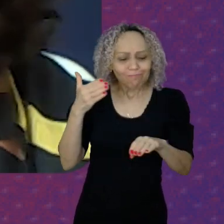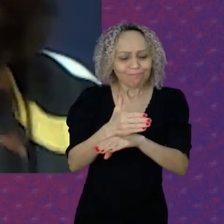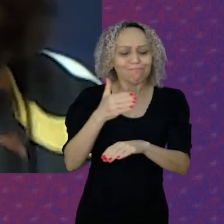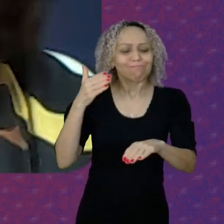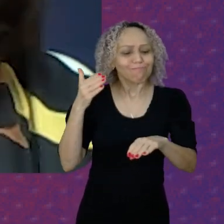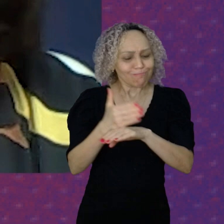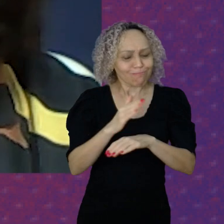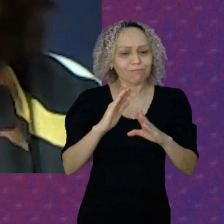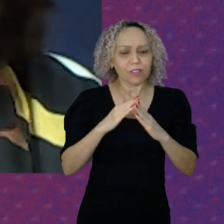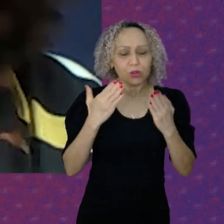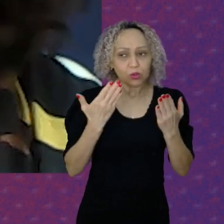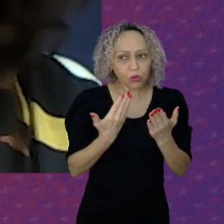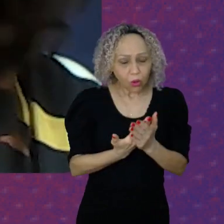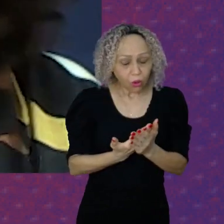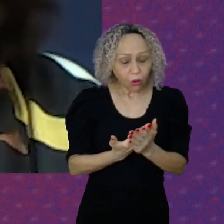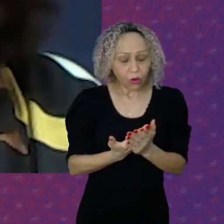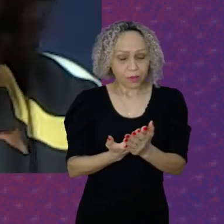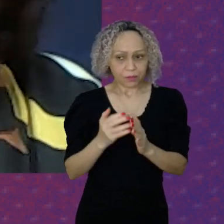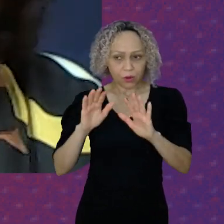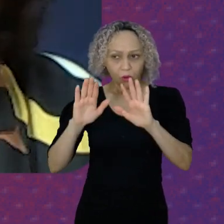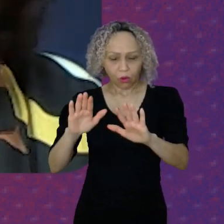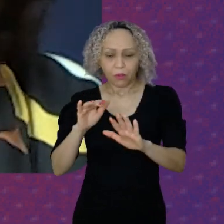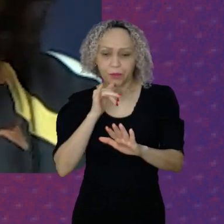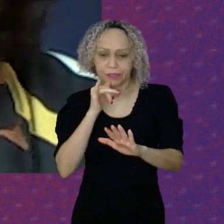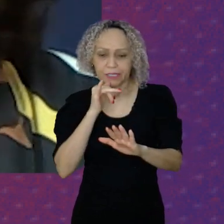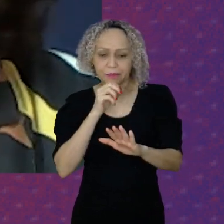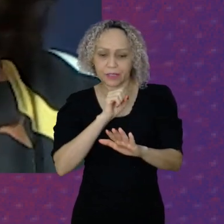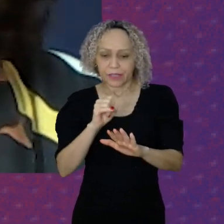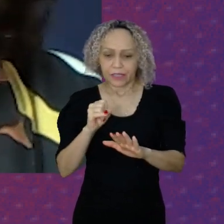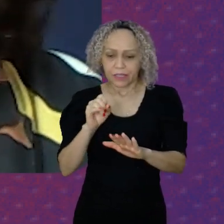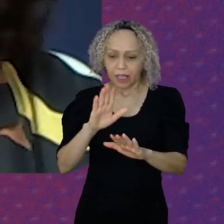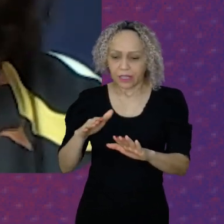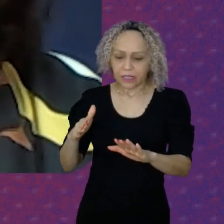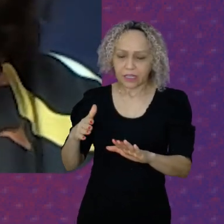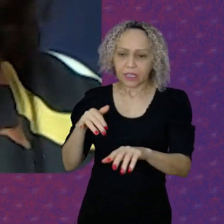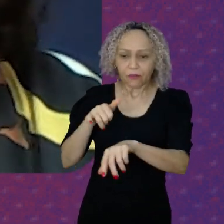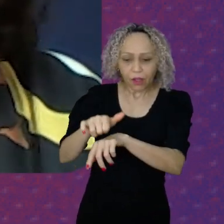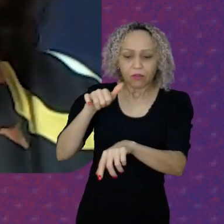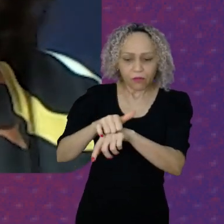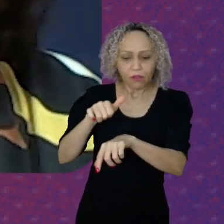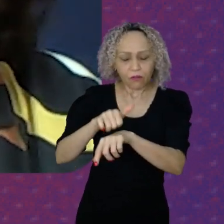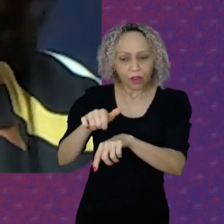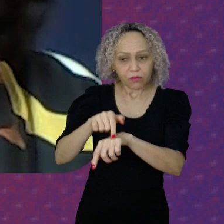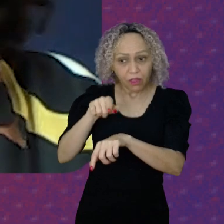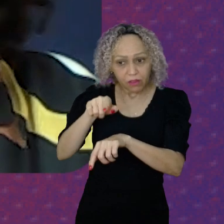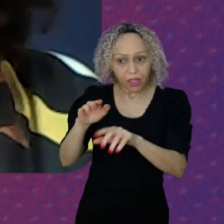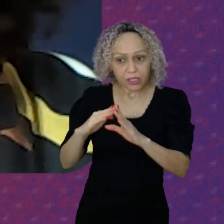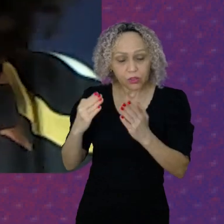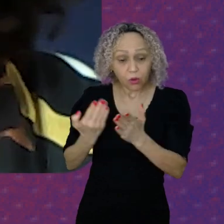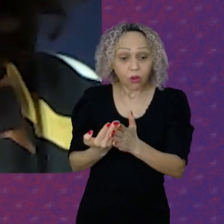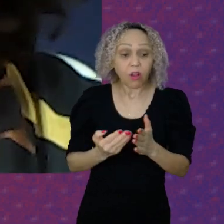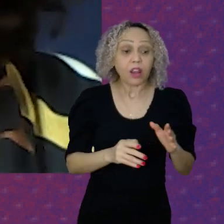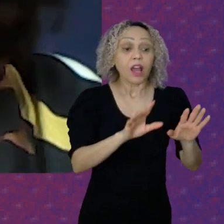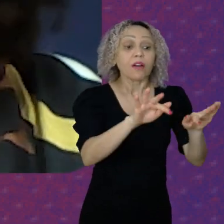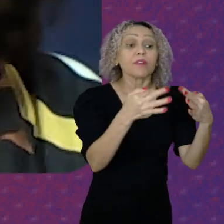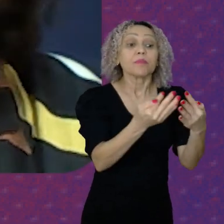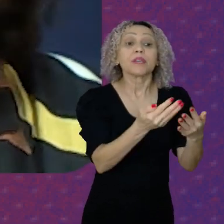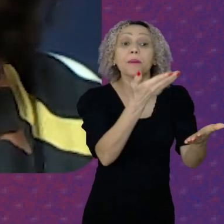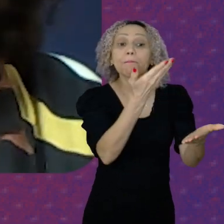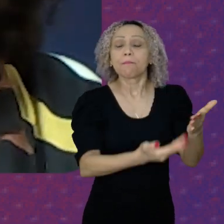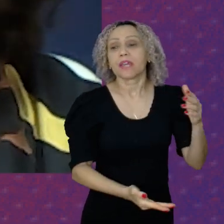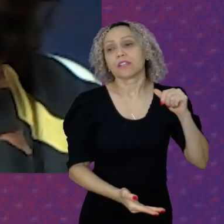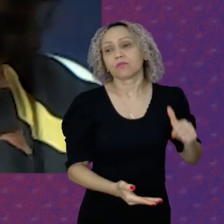escola, a família perde esse direito. E, nesse sentido, nós